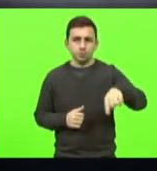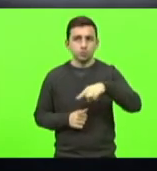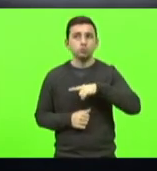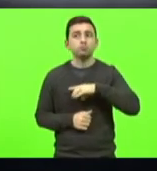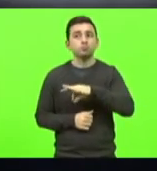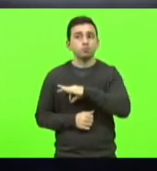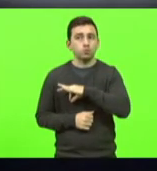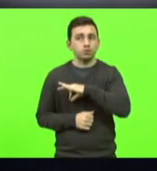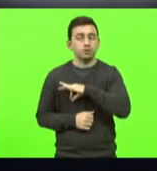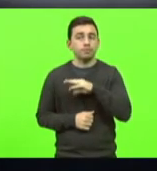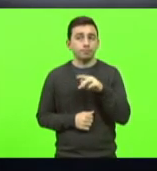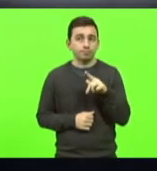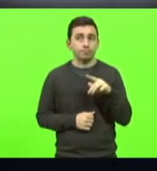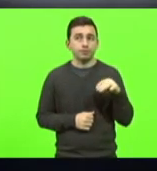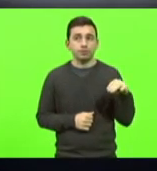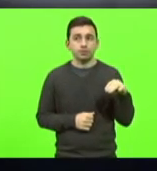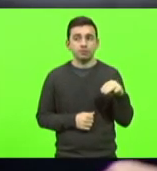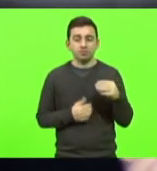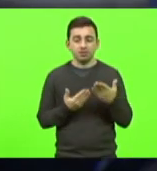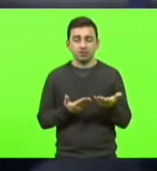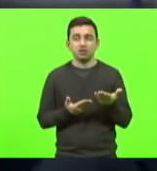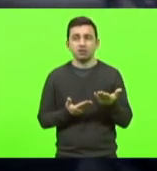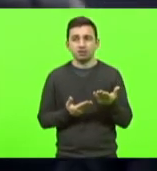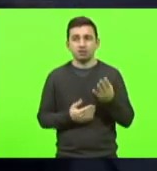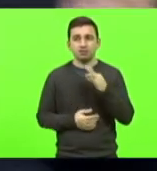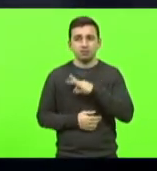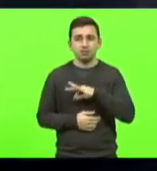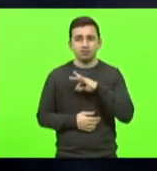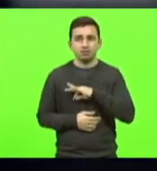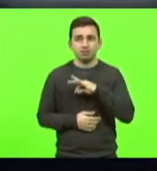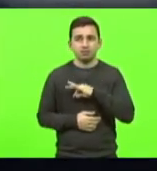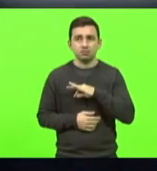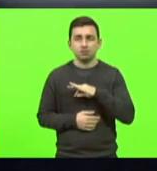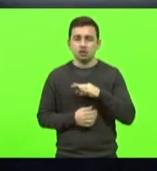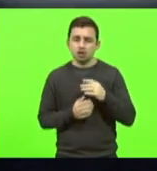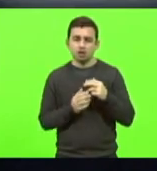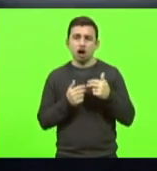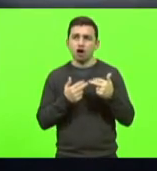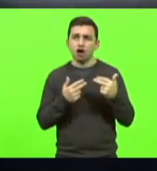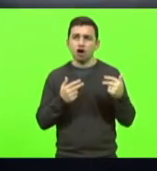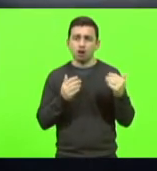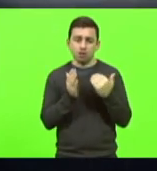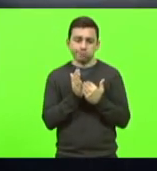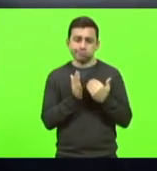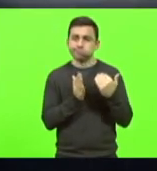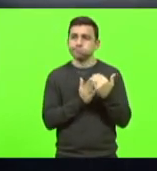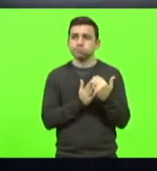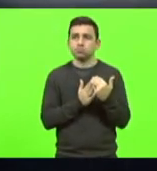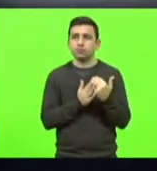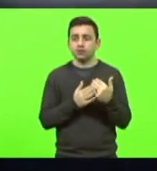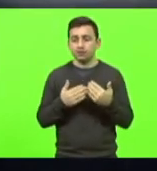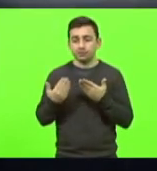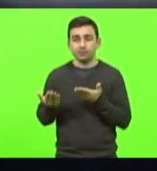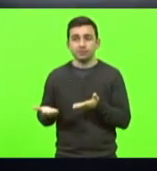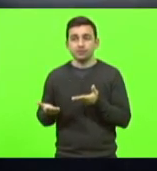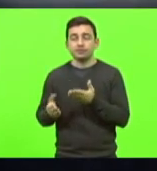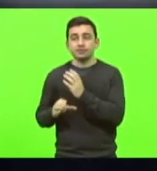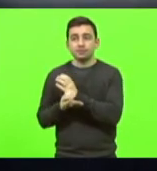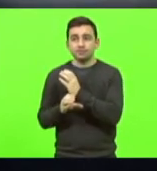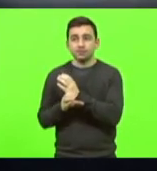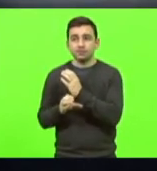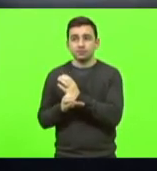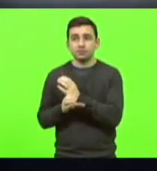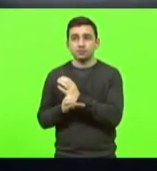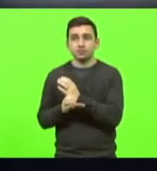Militar recebendo uma série de benefícios bom e uma Polícia Civil